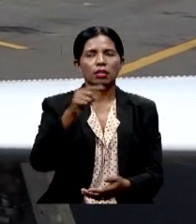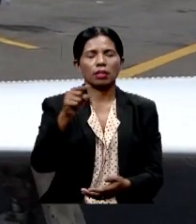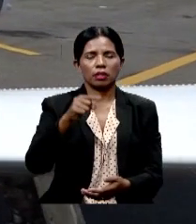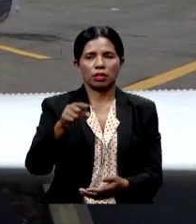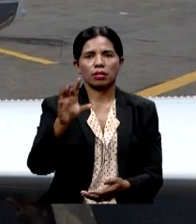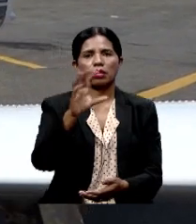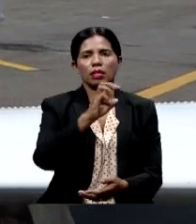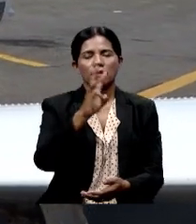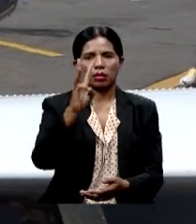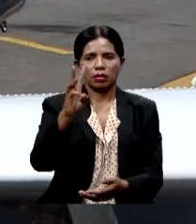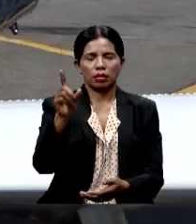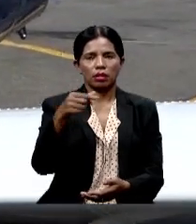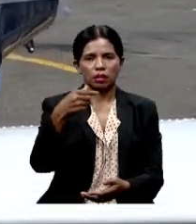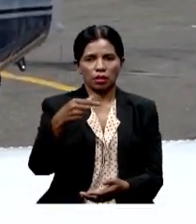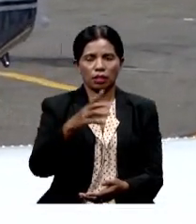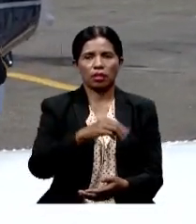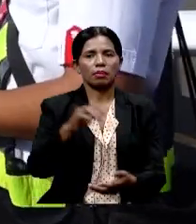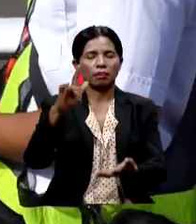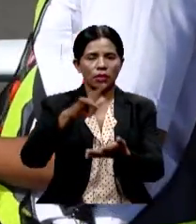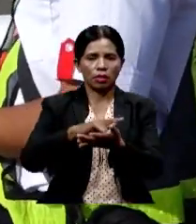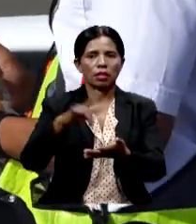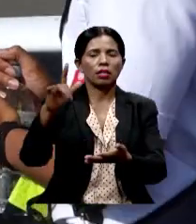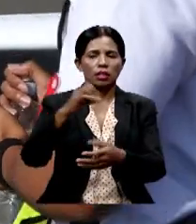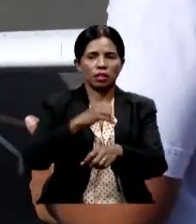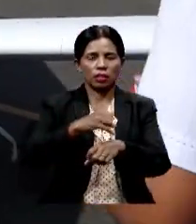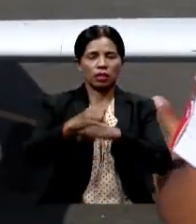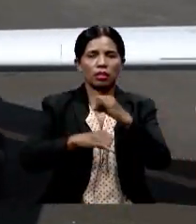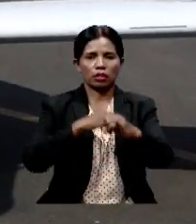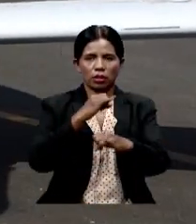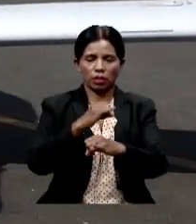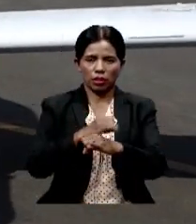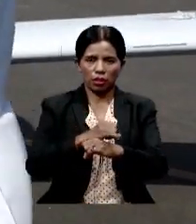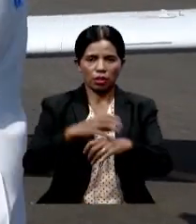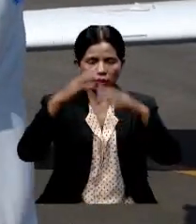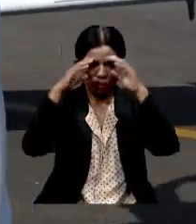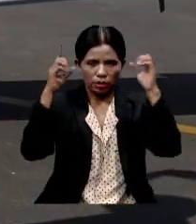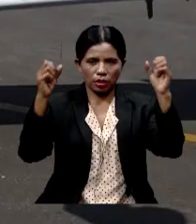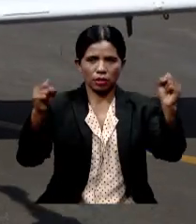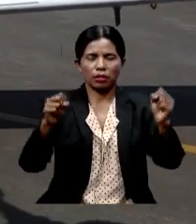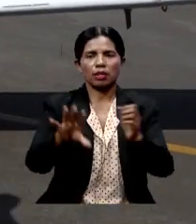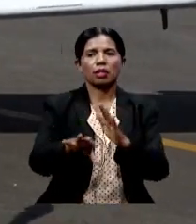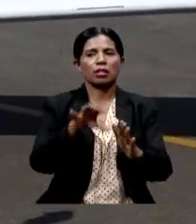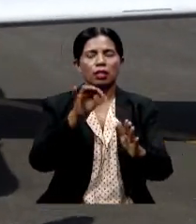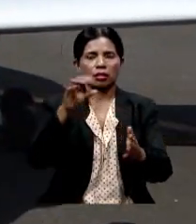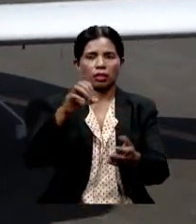VH-JZV-VH-JZO-VH-JWG nebe para e aeroporto internacional presidente Nicolau Lobato dili no